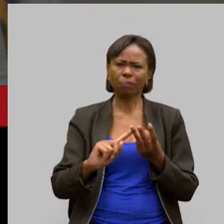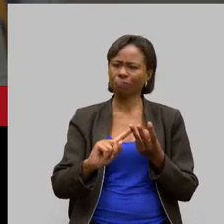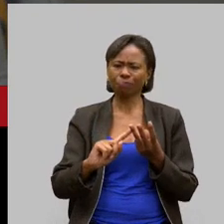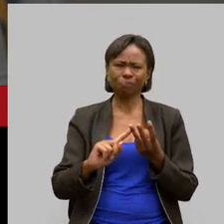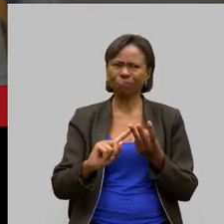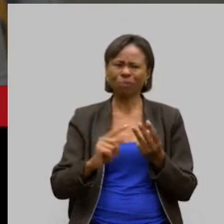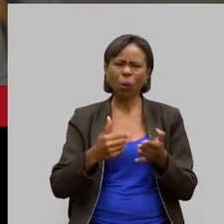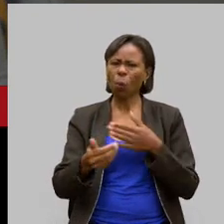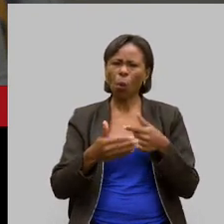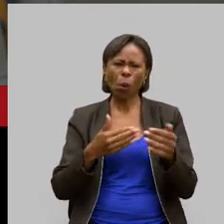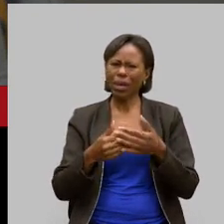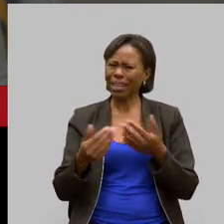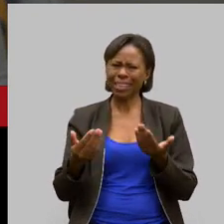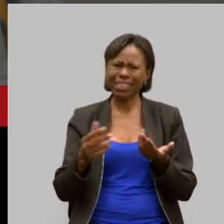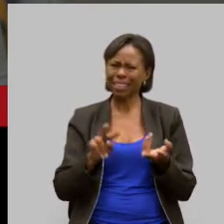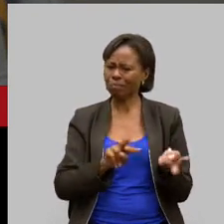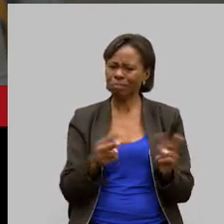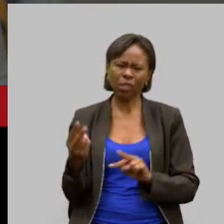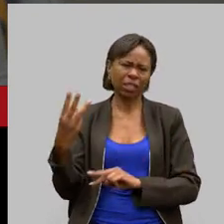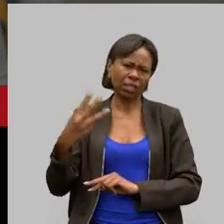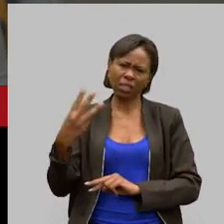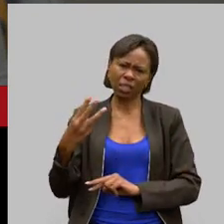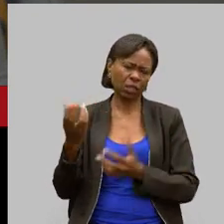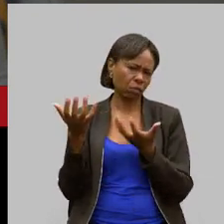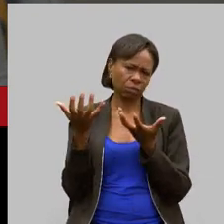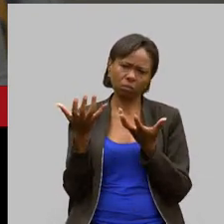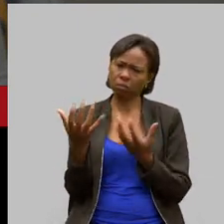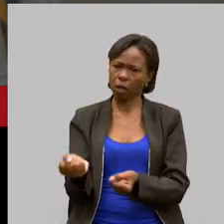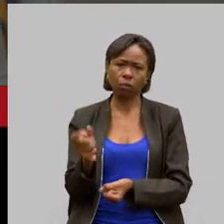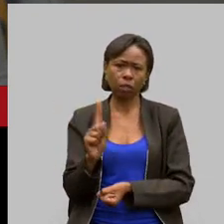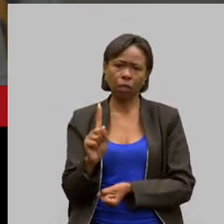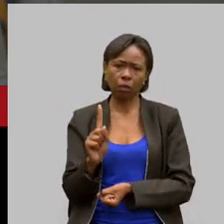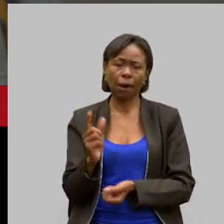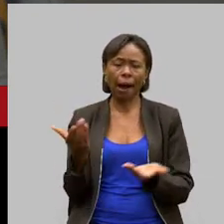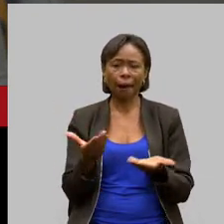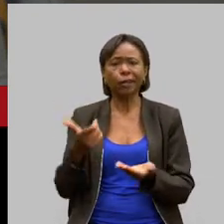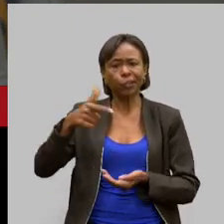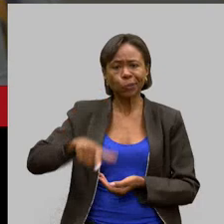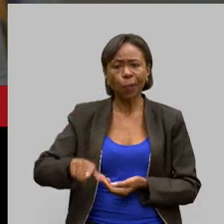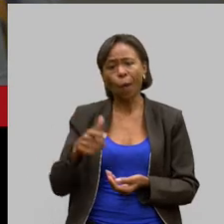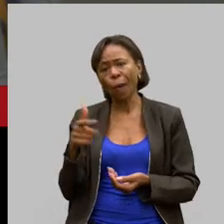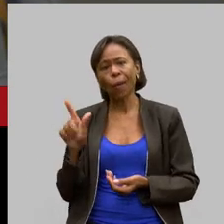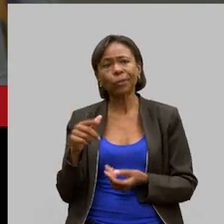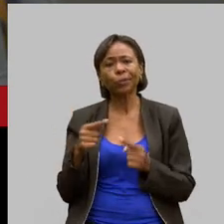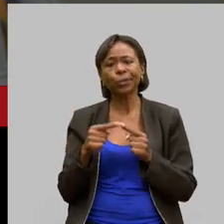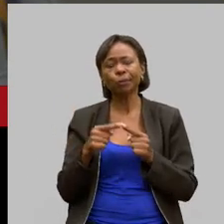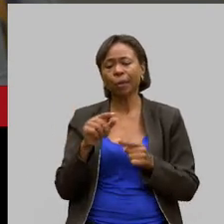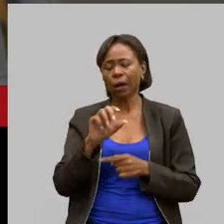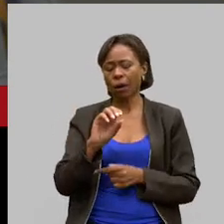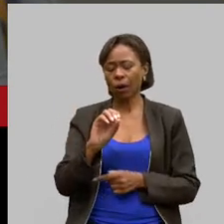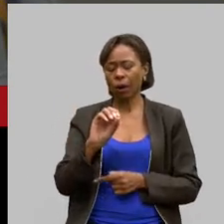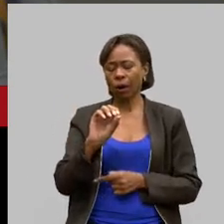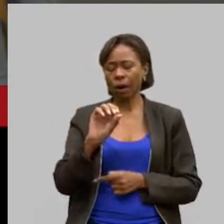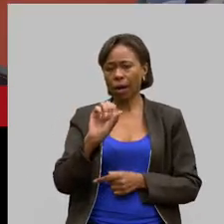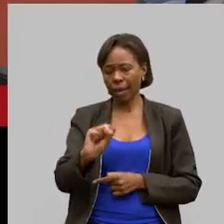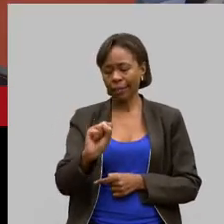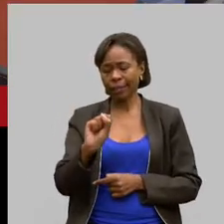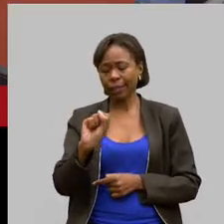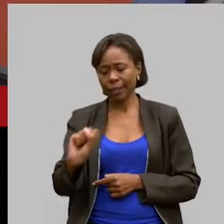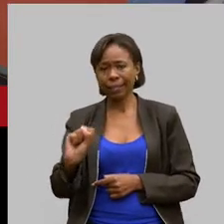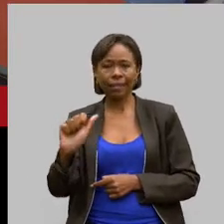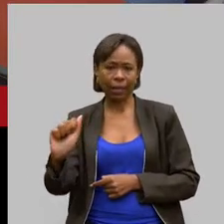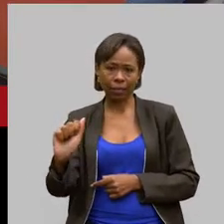tipo de terceir e agora essa nova modalidade SSA então não asess muito